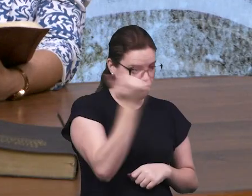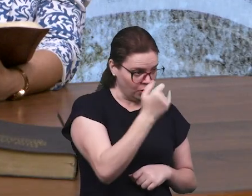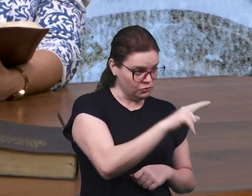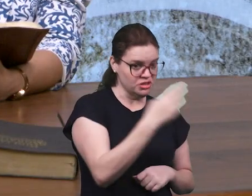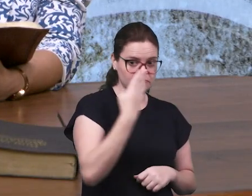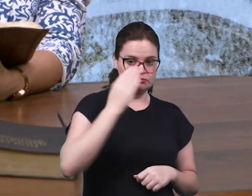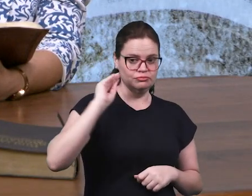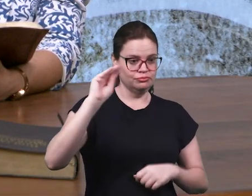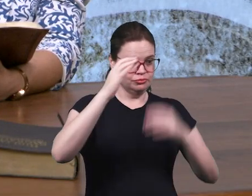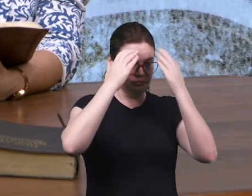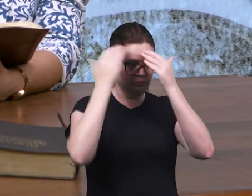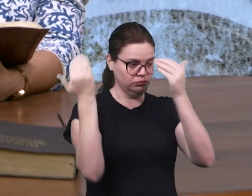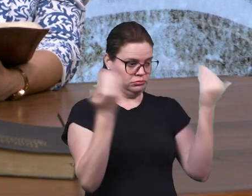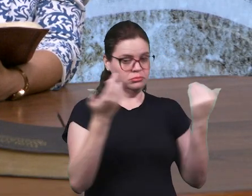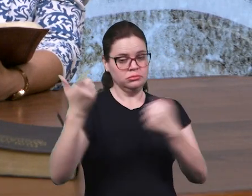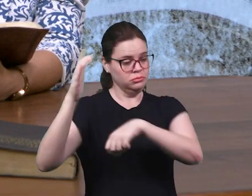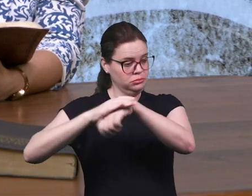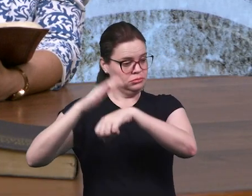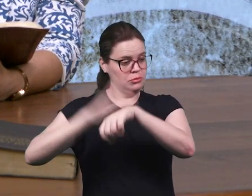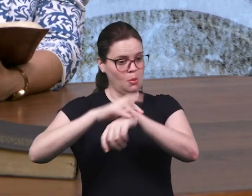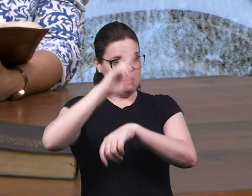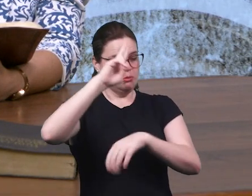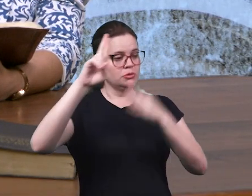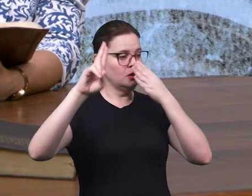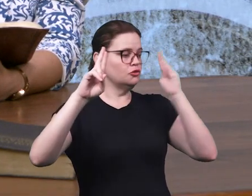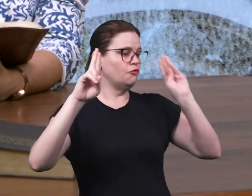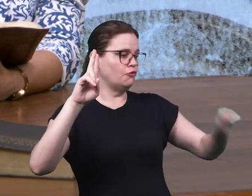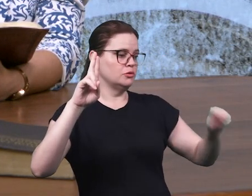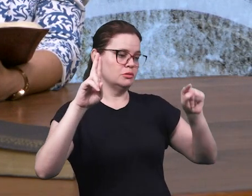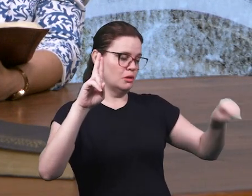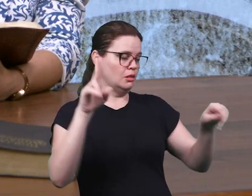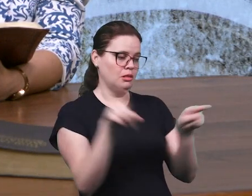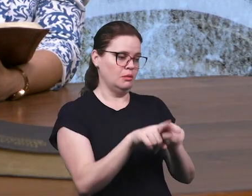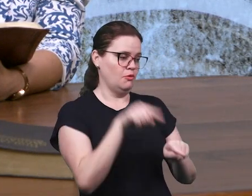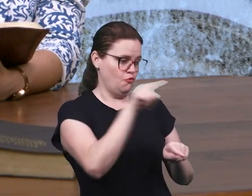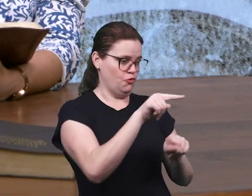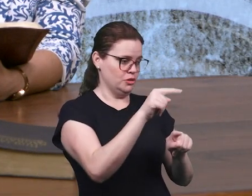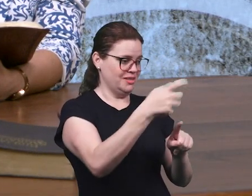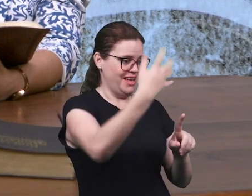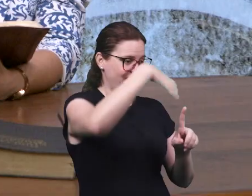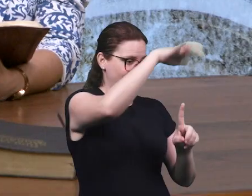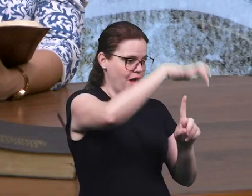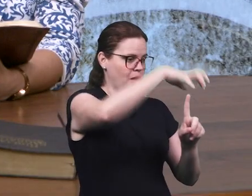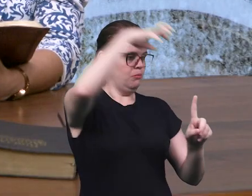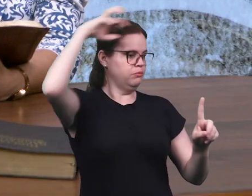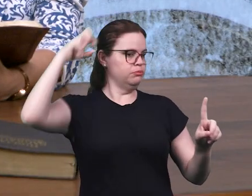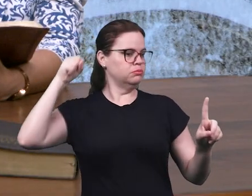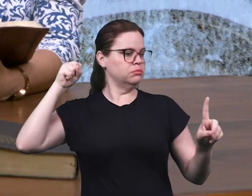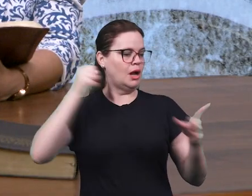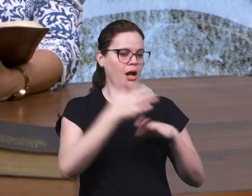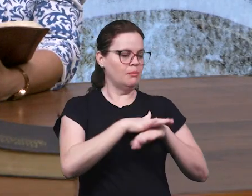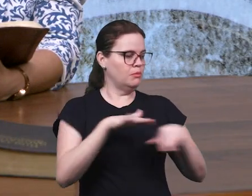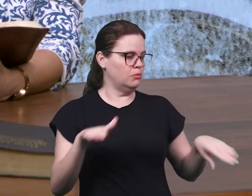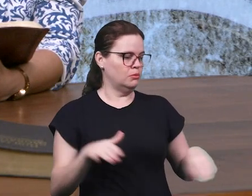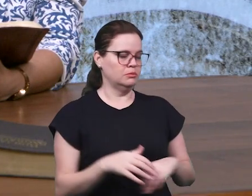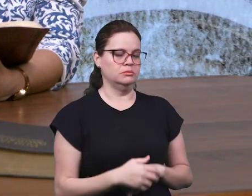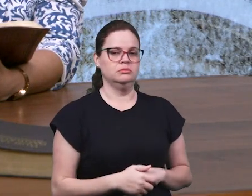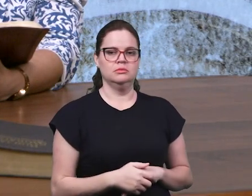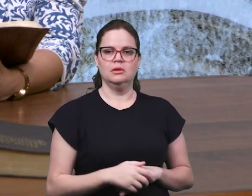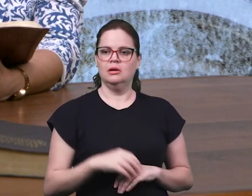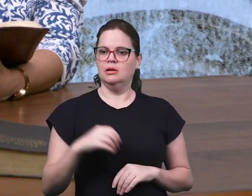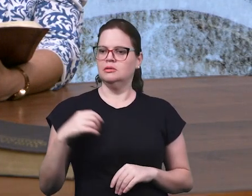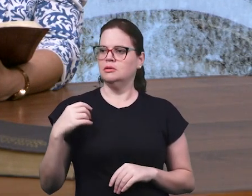Senhor, ele também te rejeitou a ti, para que não sejas rei. Então disse Saul